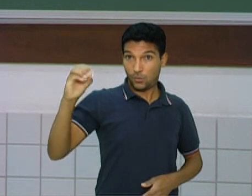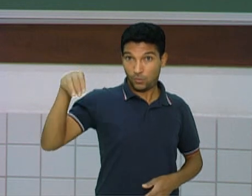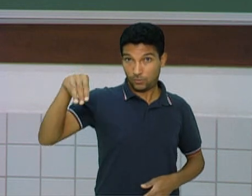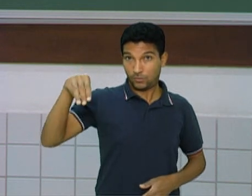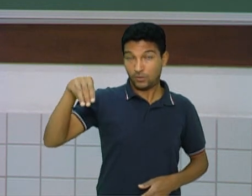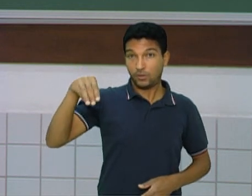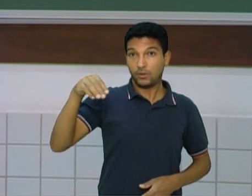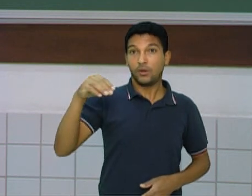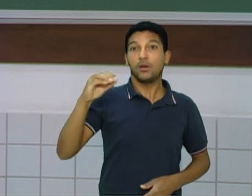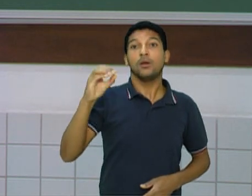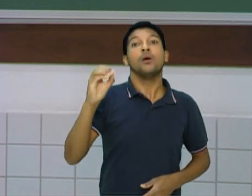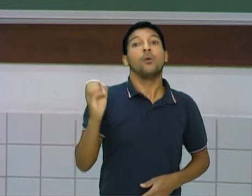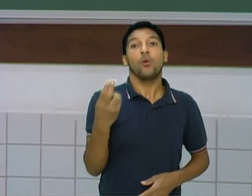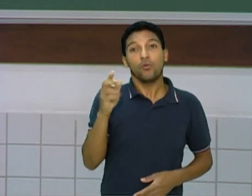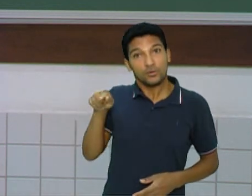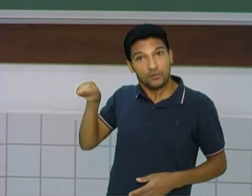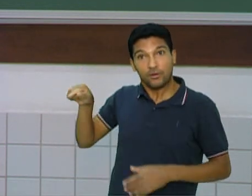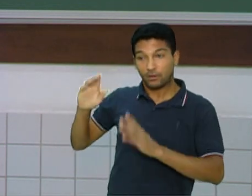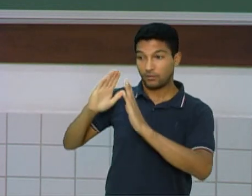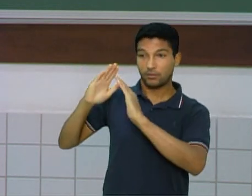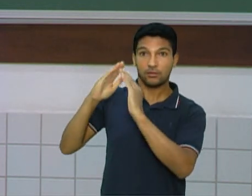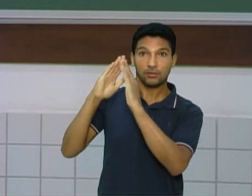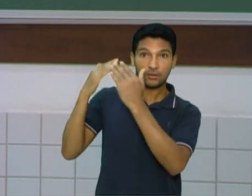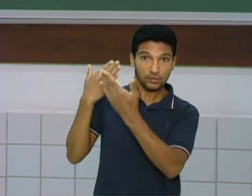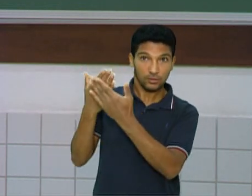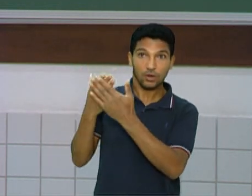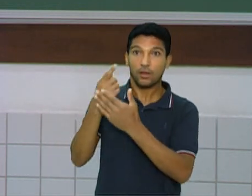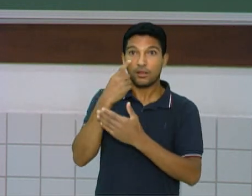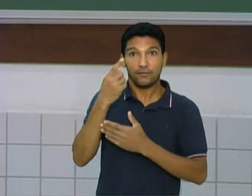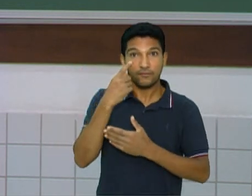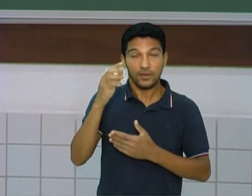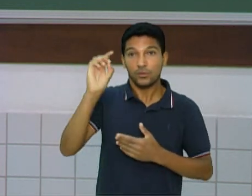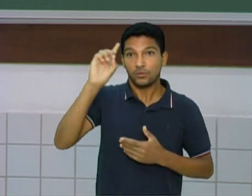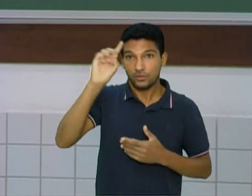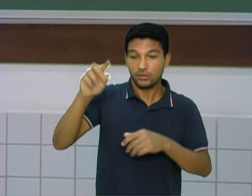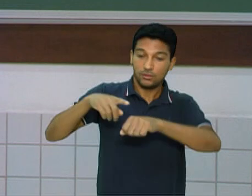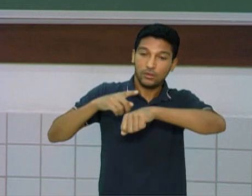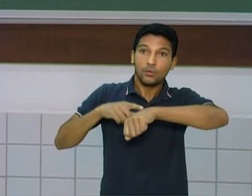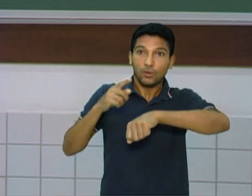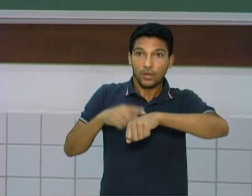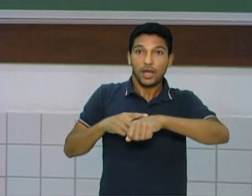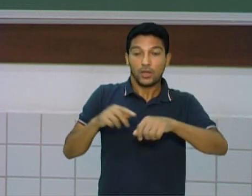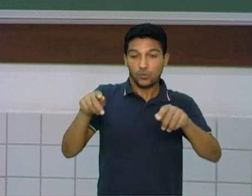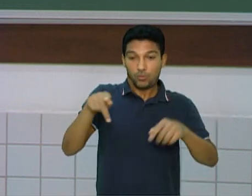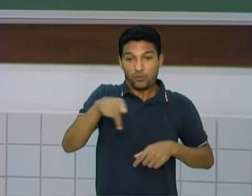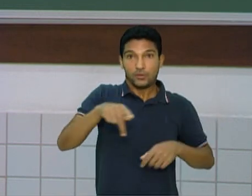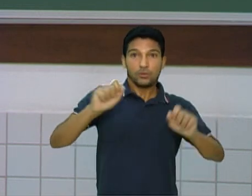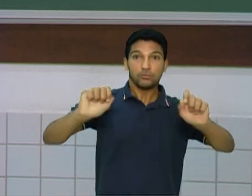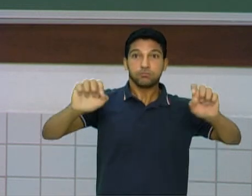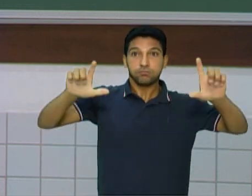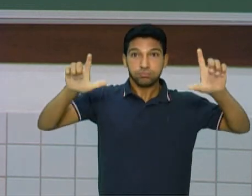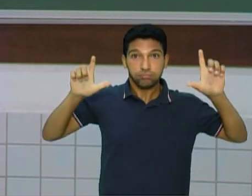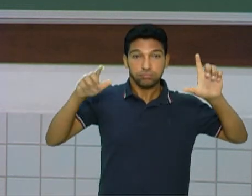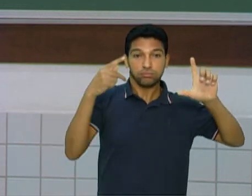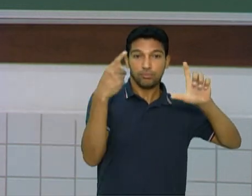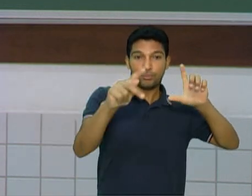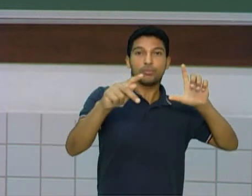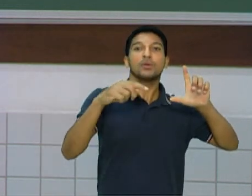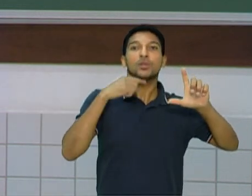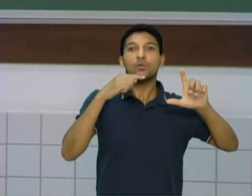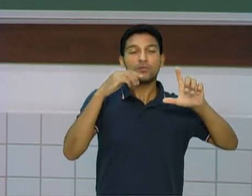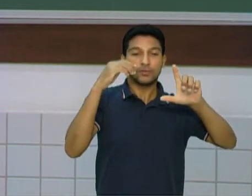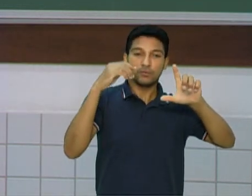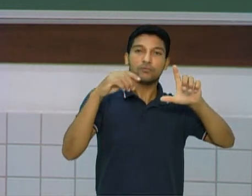e verifique ali, né, quais são os dias e os horários que os professores estão atendendo via Meet. Beleza?